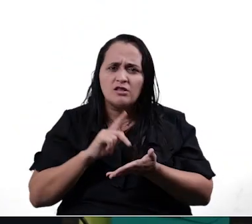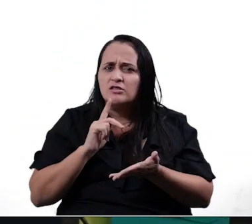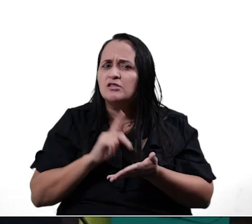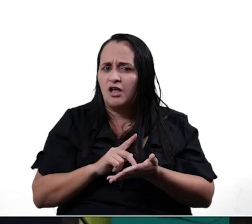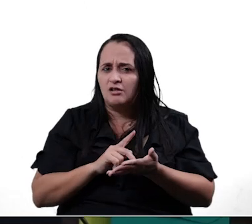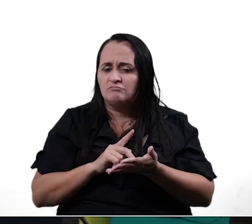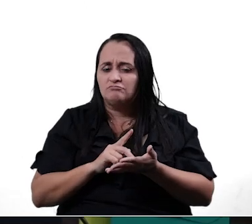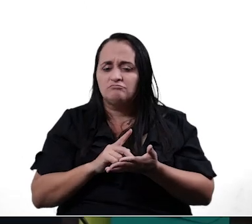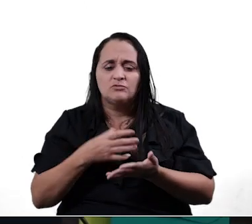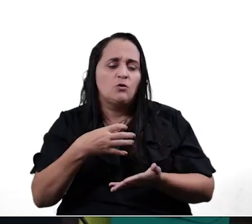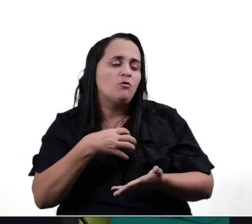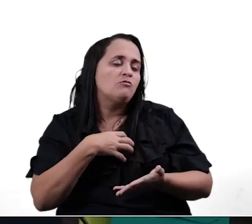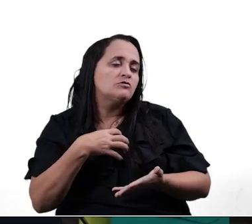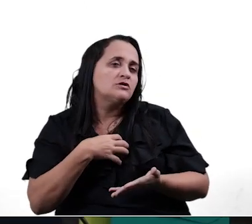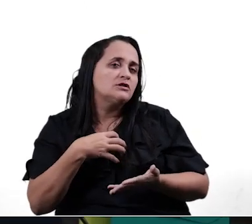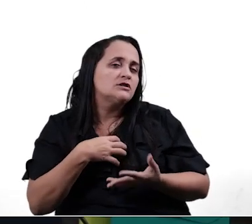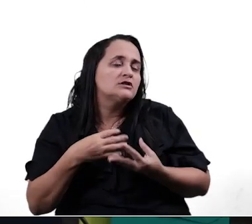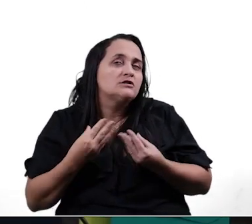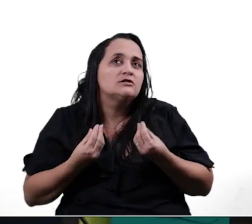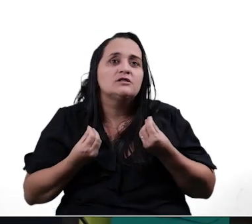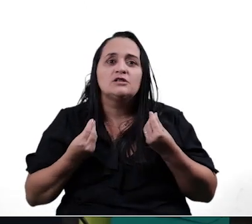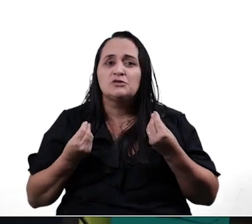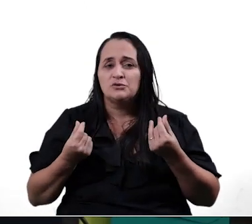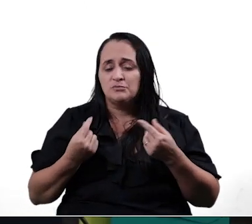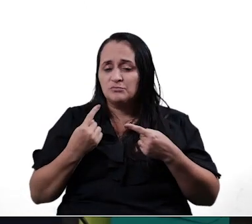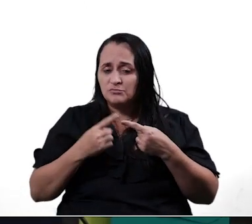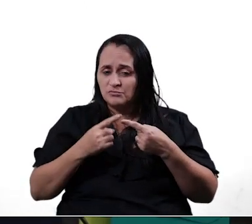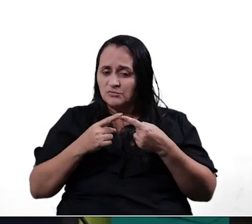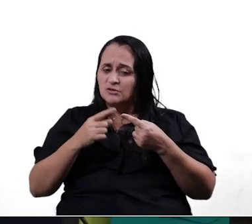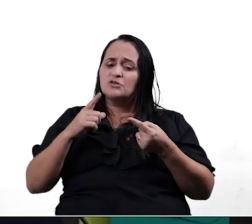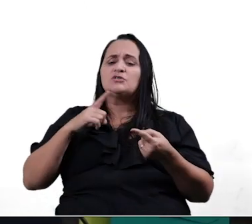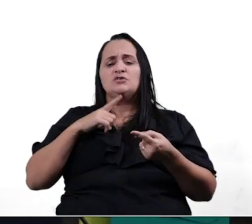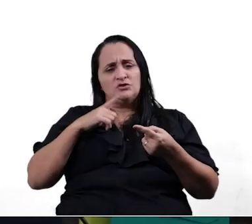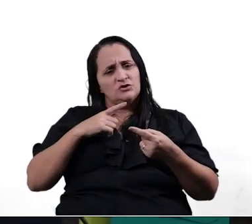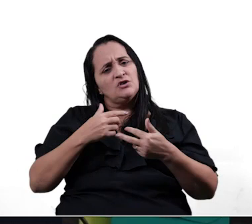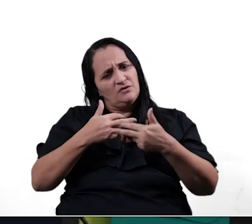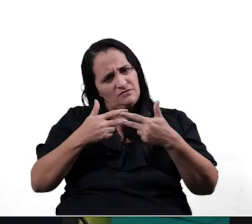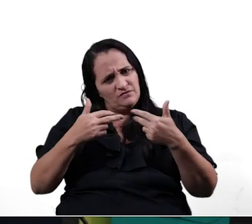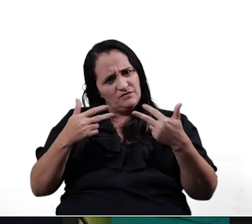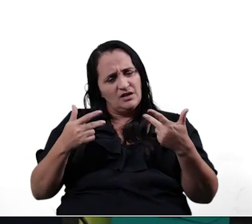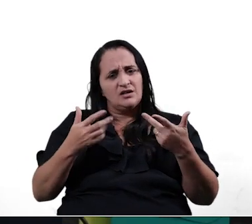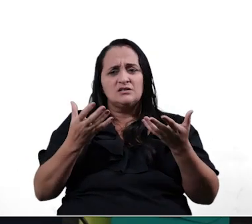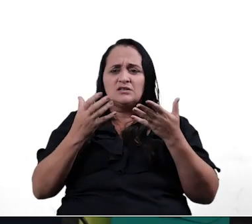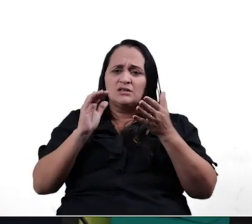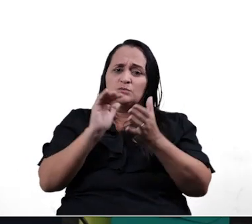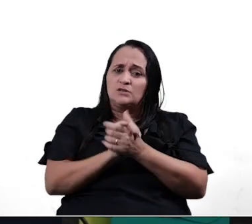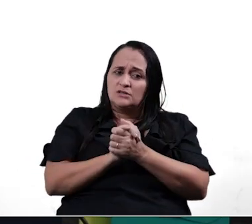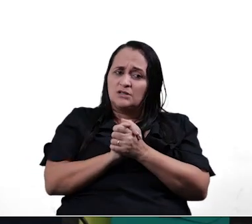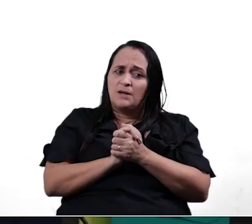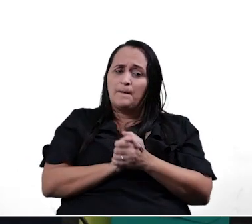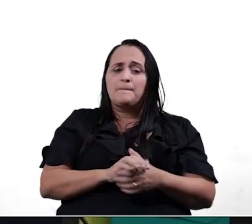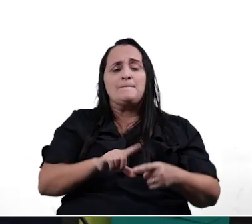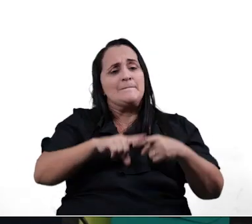uma sensibilidade. E tinha várias princesas, com certeza, querendo se casar com ele. Mas ele queria uma